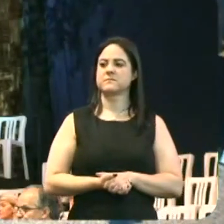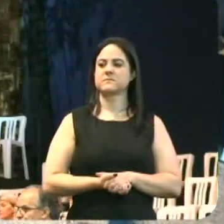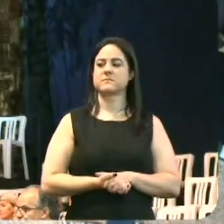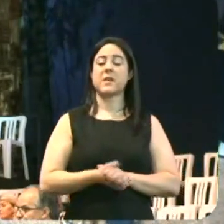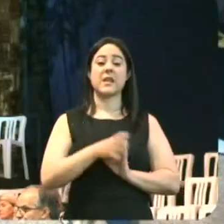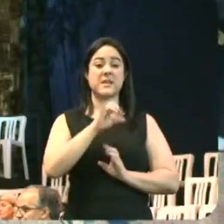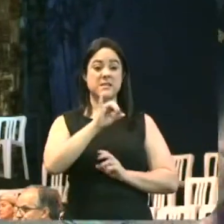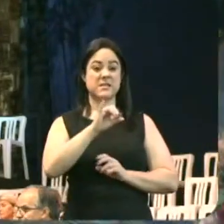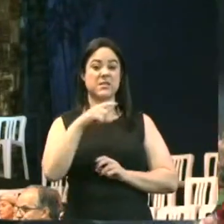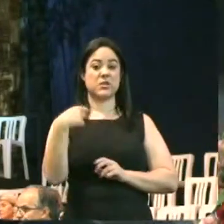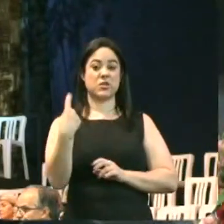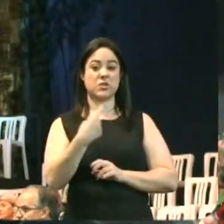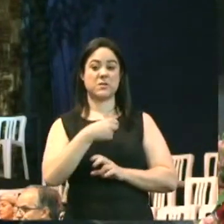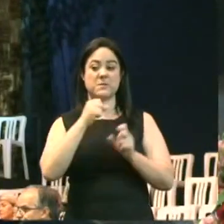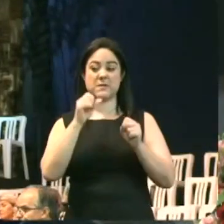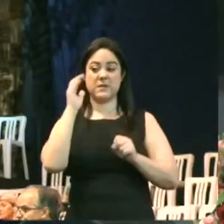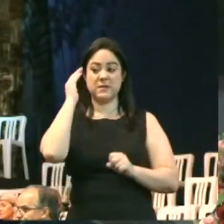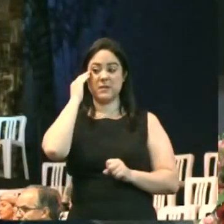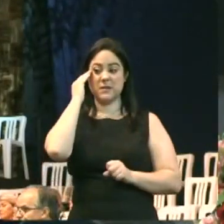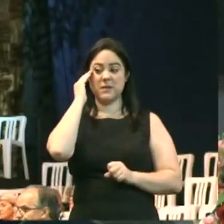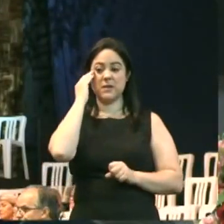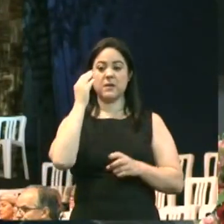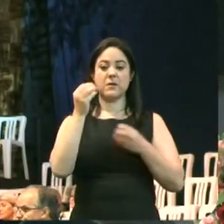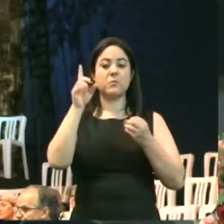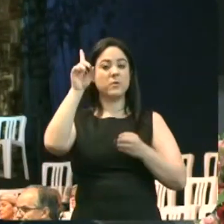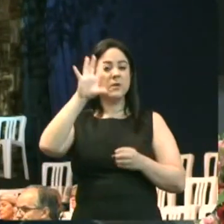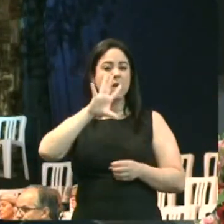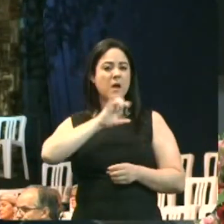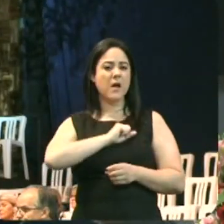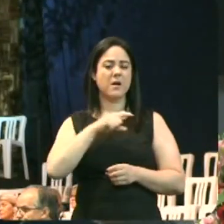E se a gente pudesse entender quanto Ele ama a gente,